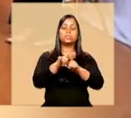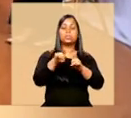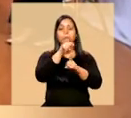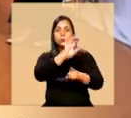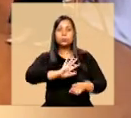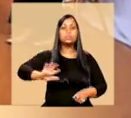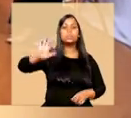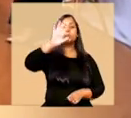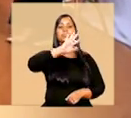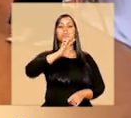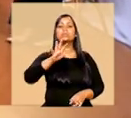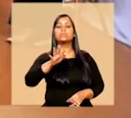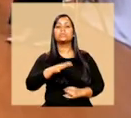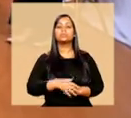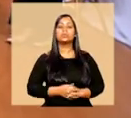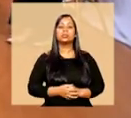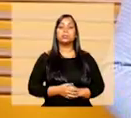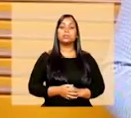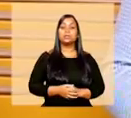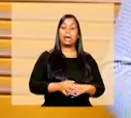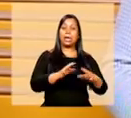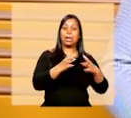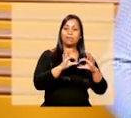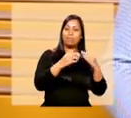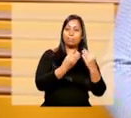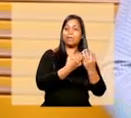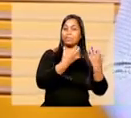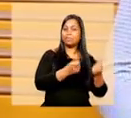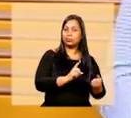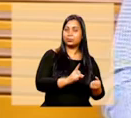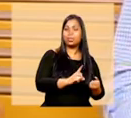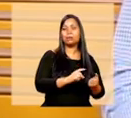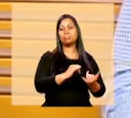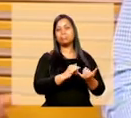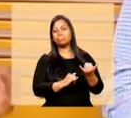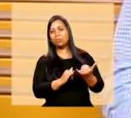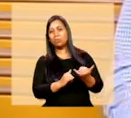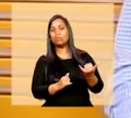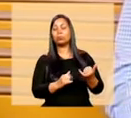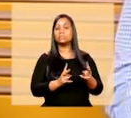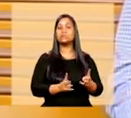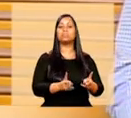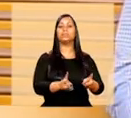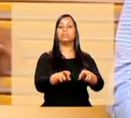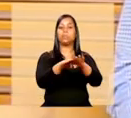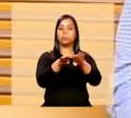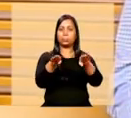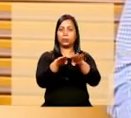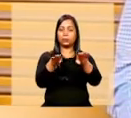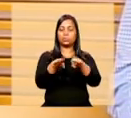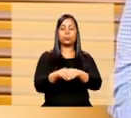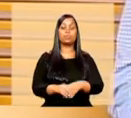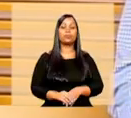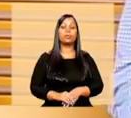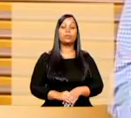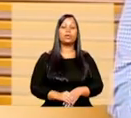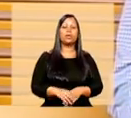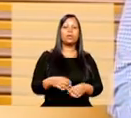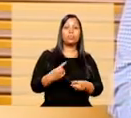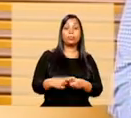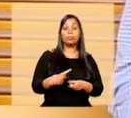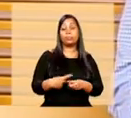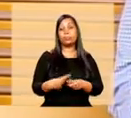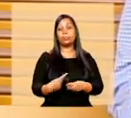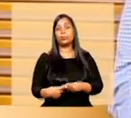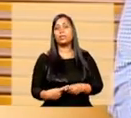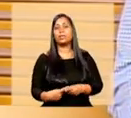os nacionais, mas a média nacional de recusa das famílias varia pouco, quase que se mantém no mesmo patamar. Por que você